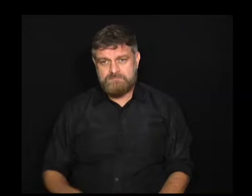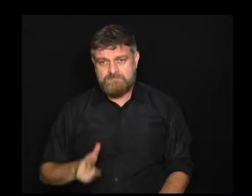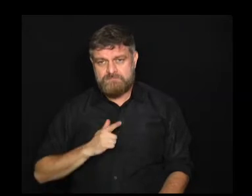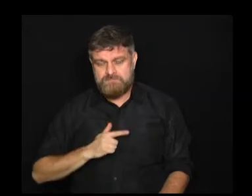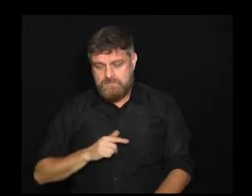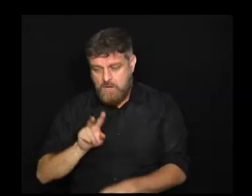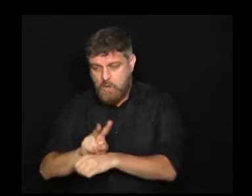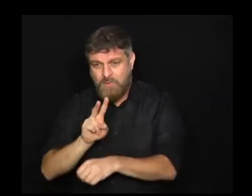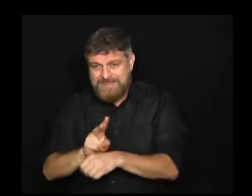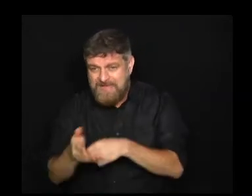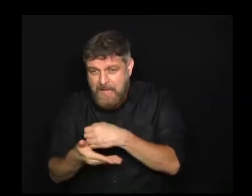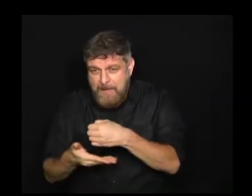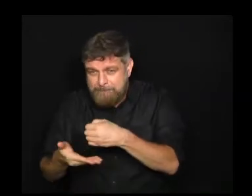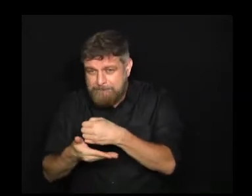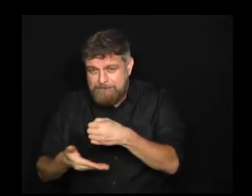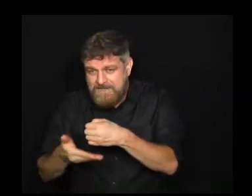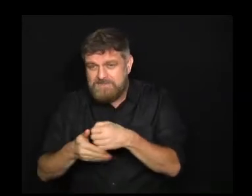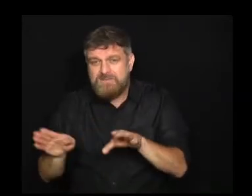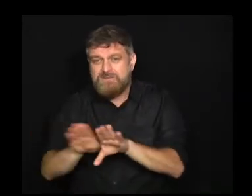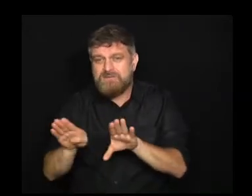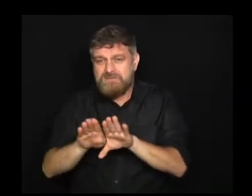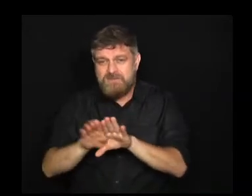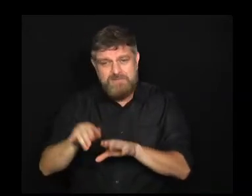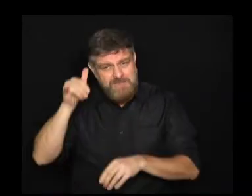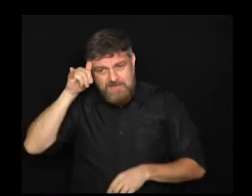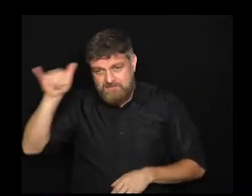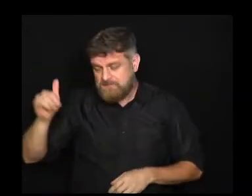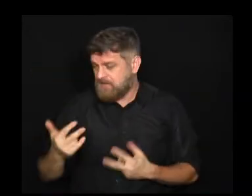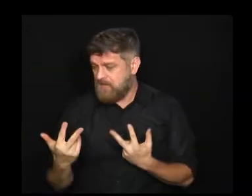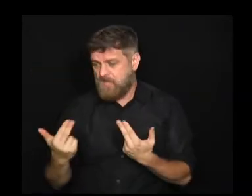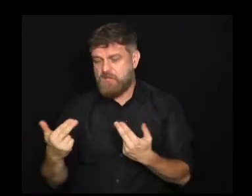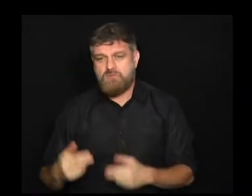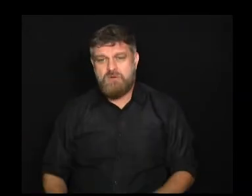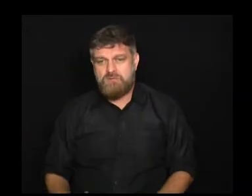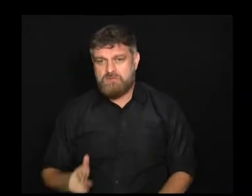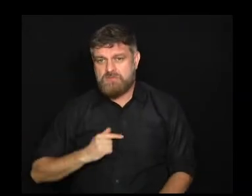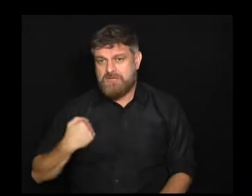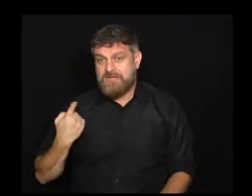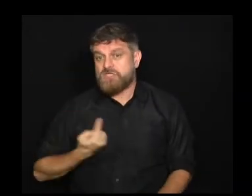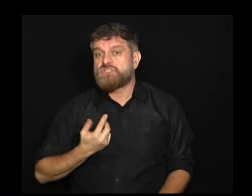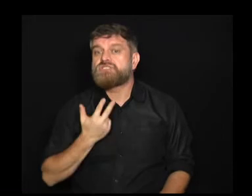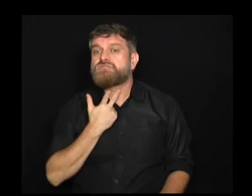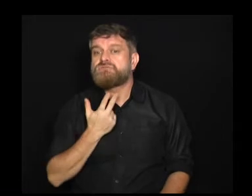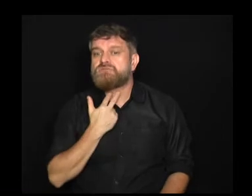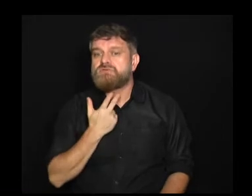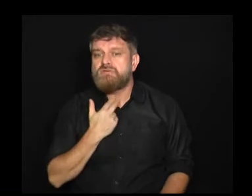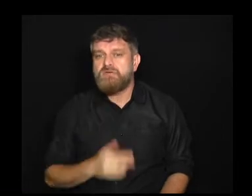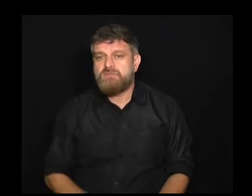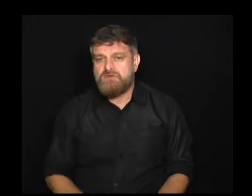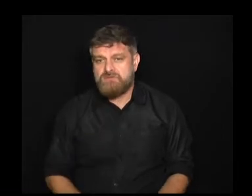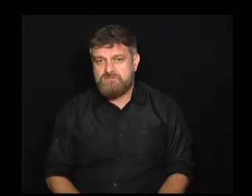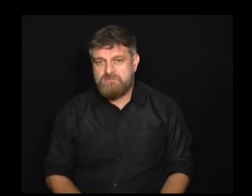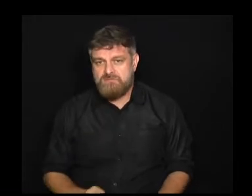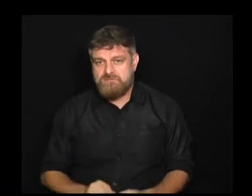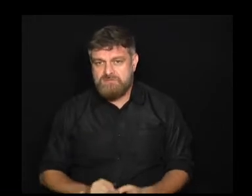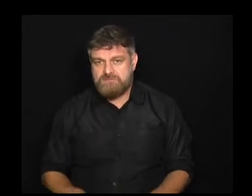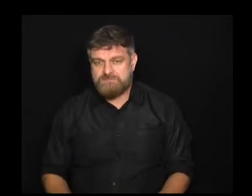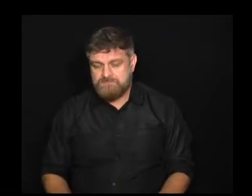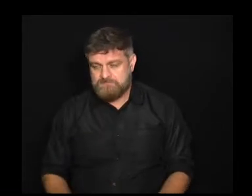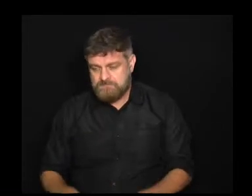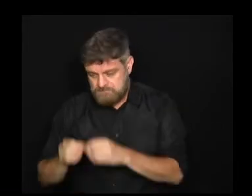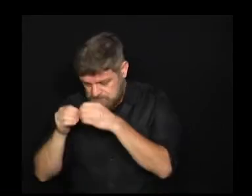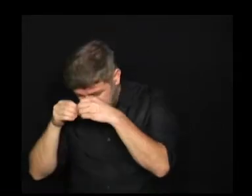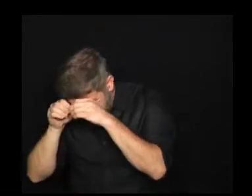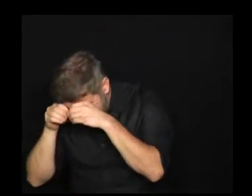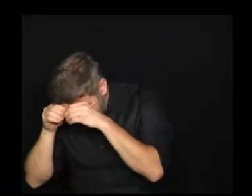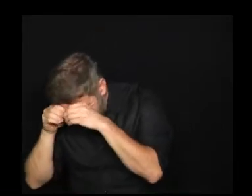primária a prevenção também é a mesma. A única diferença é que a gente não vai colher material na atenção primária, uma